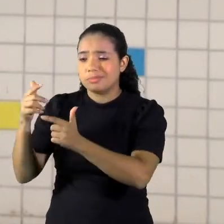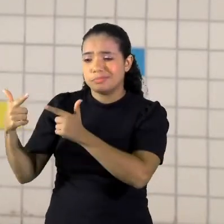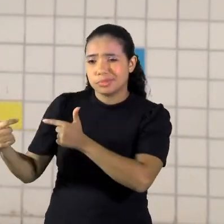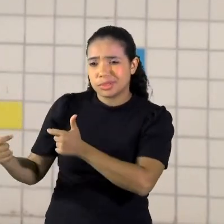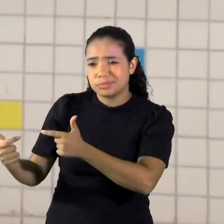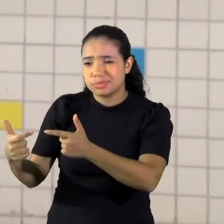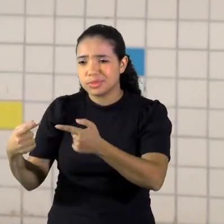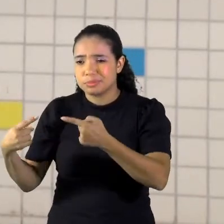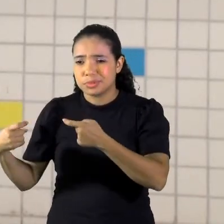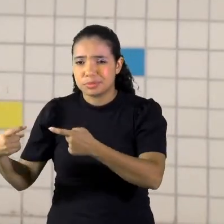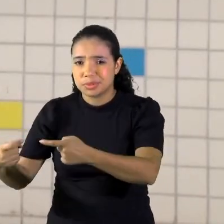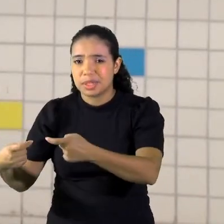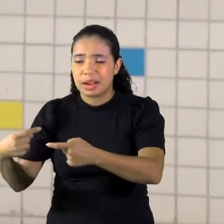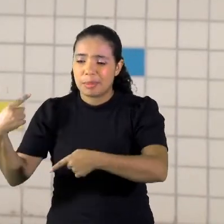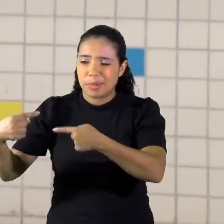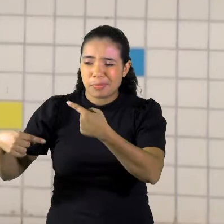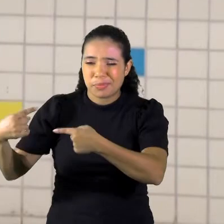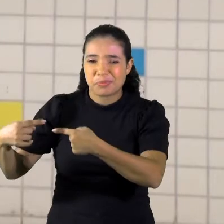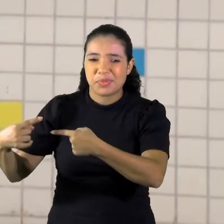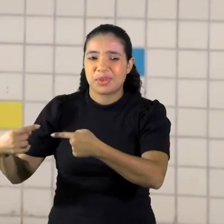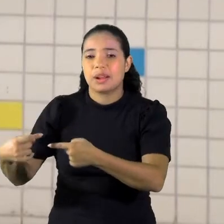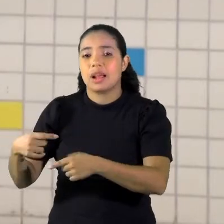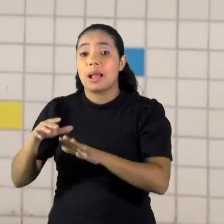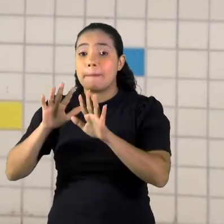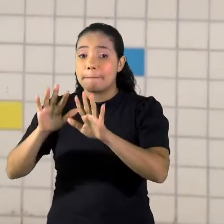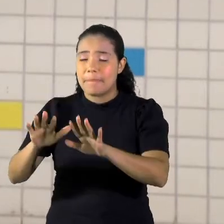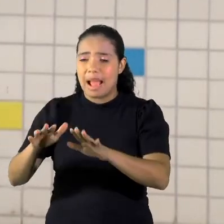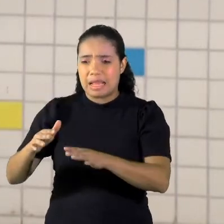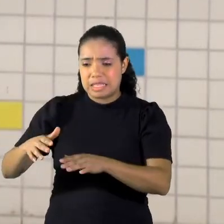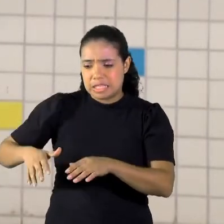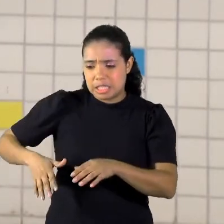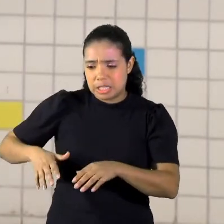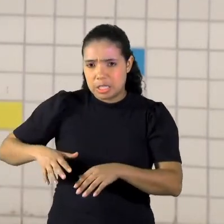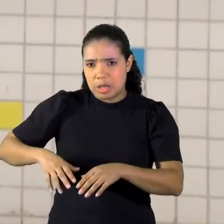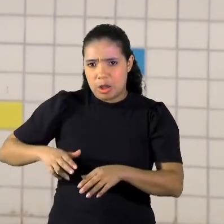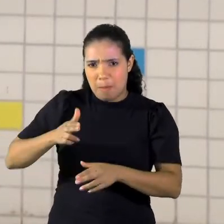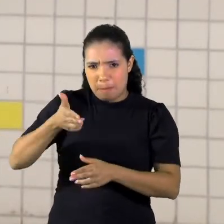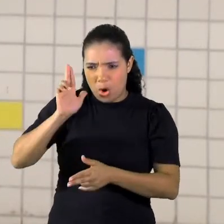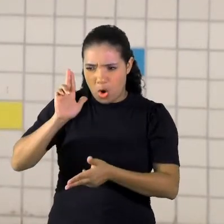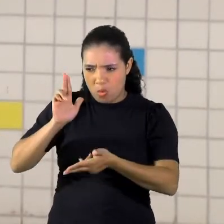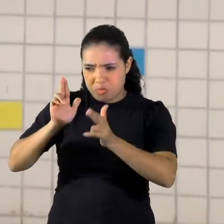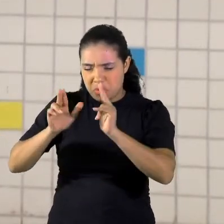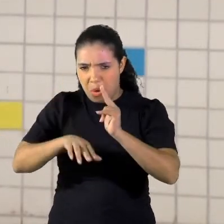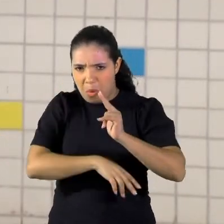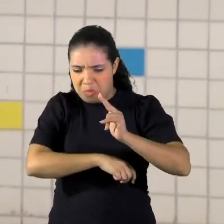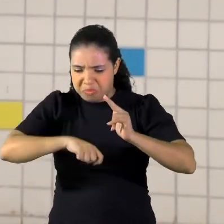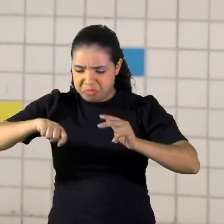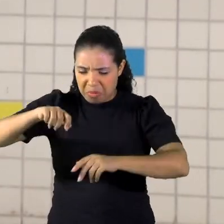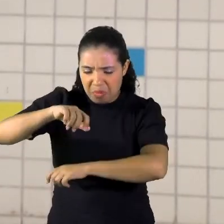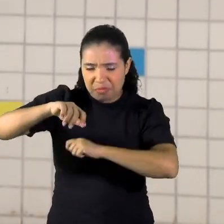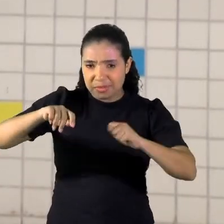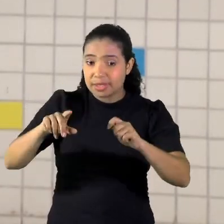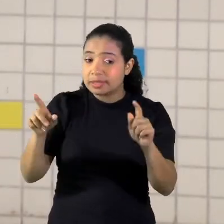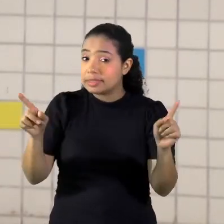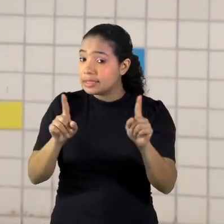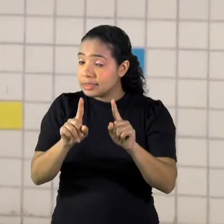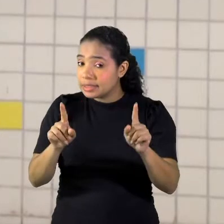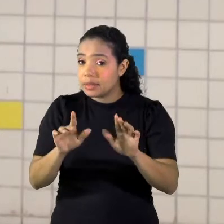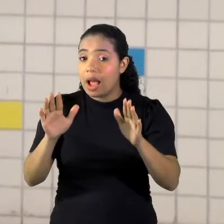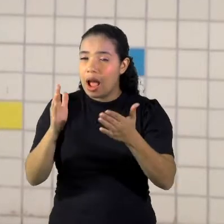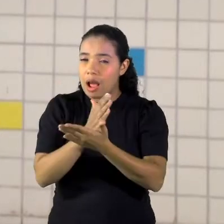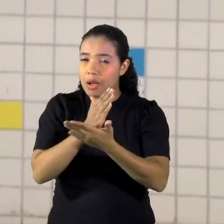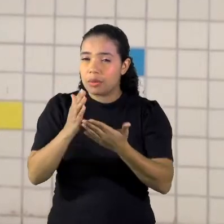conflito. Mas não vamos pensar somente em conflitos armados. Eu me recordo muito bem, porque alguns amigos